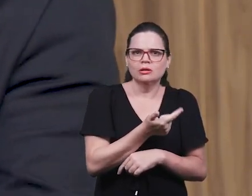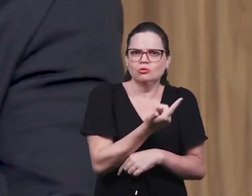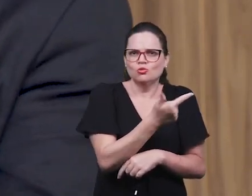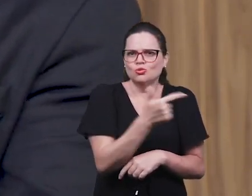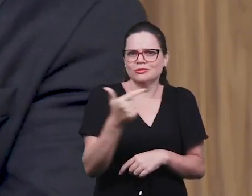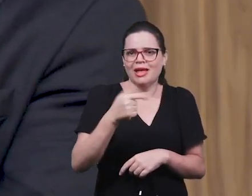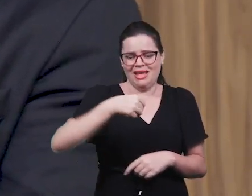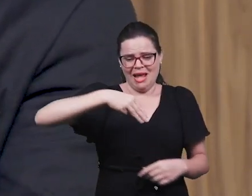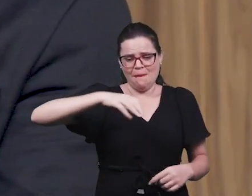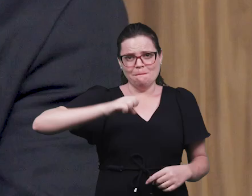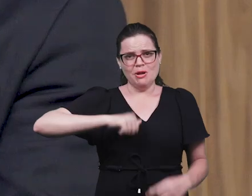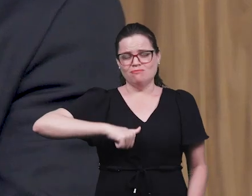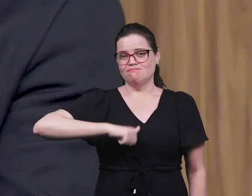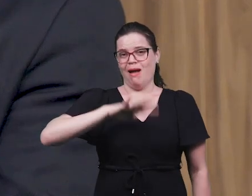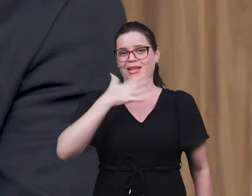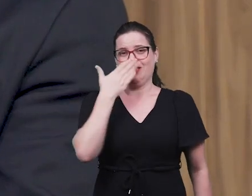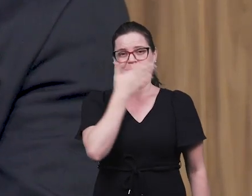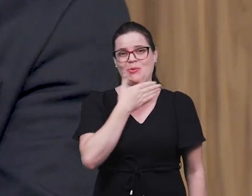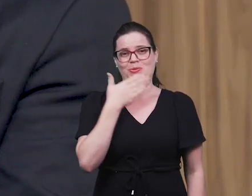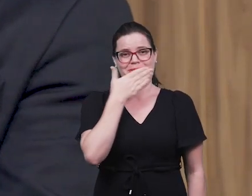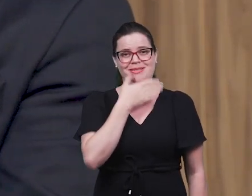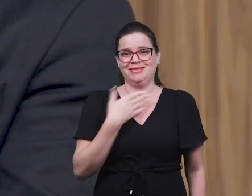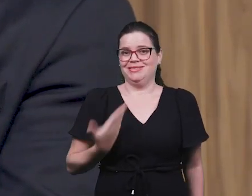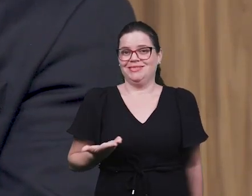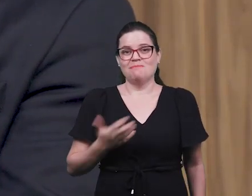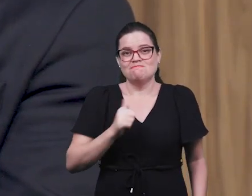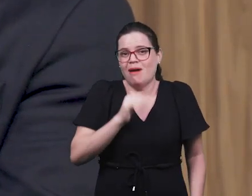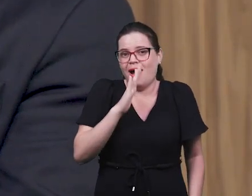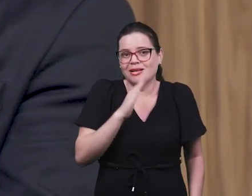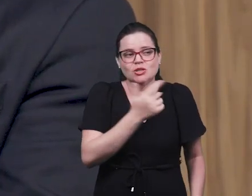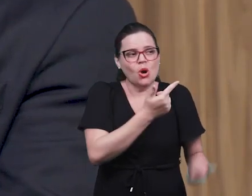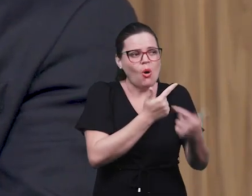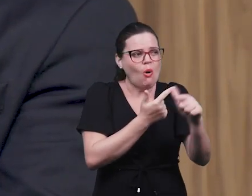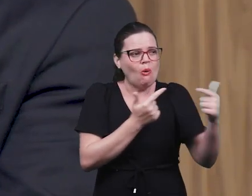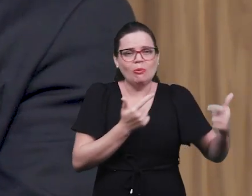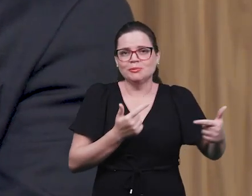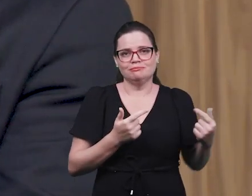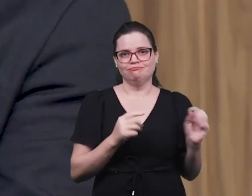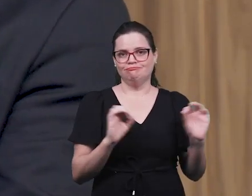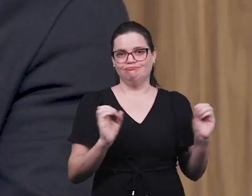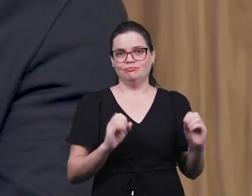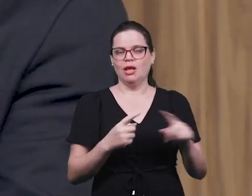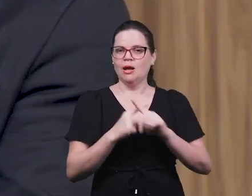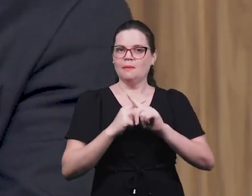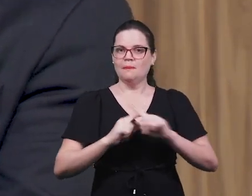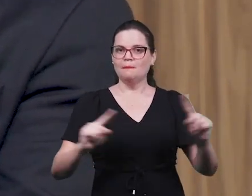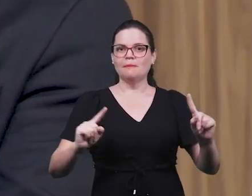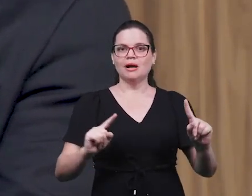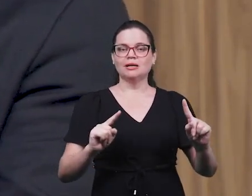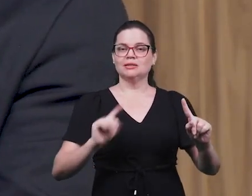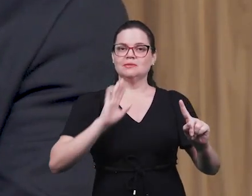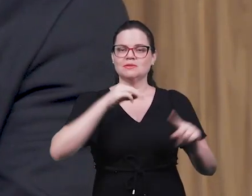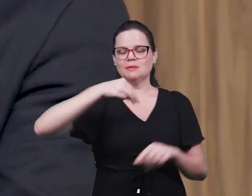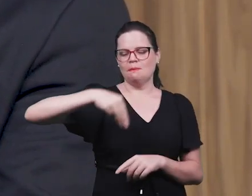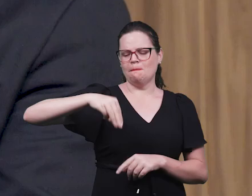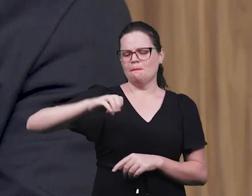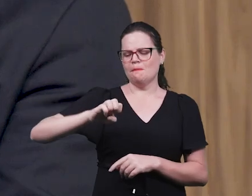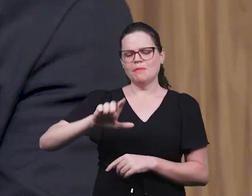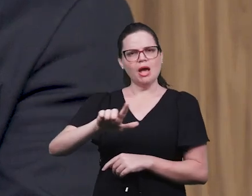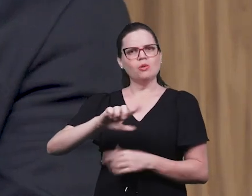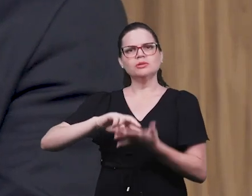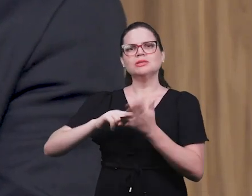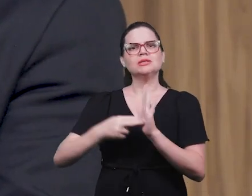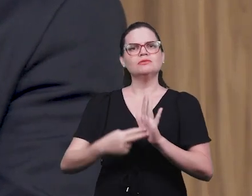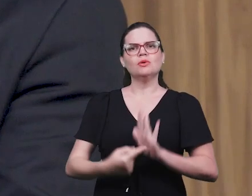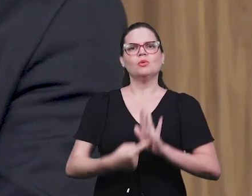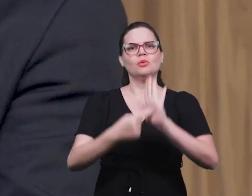Mas aqui o mistério era o seguinte, apontando para o sacrifício de Jesus. Por quê? Porque a alma do homem, longe